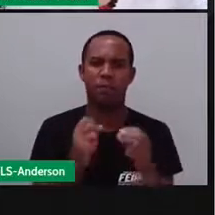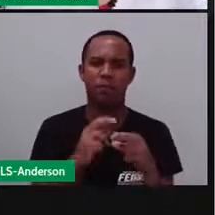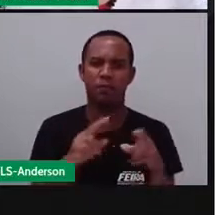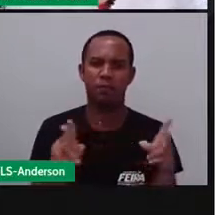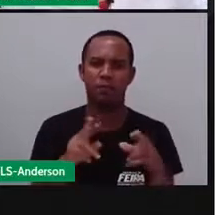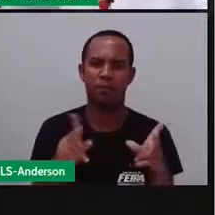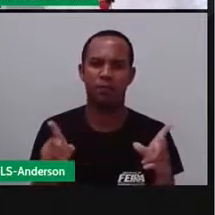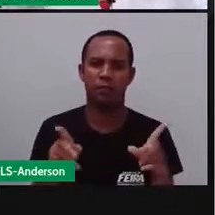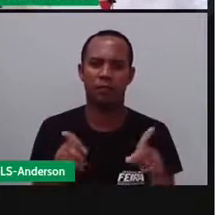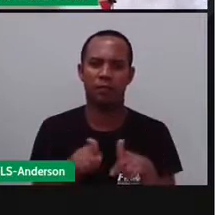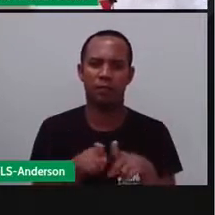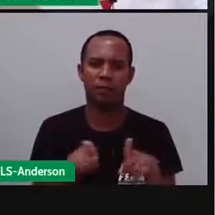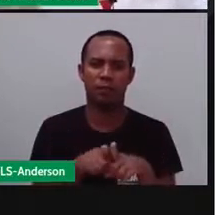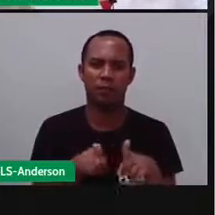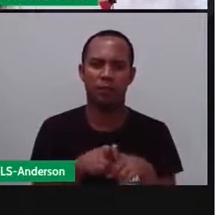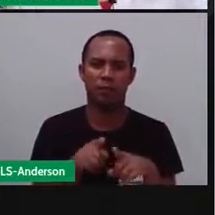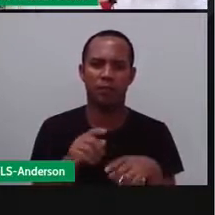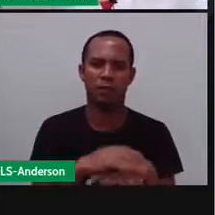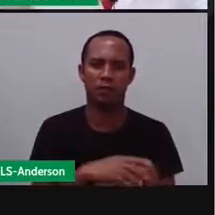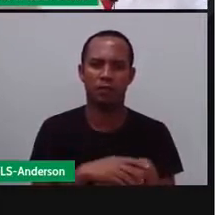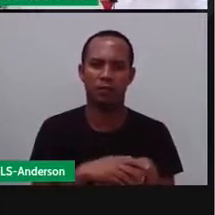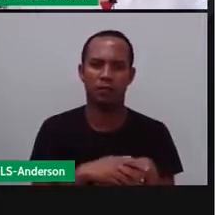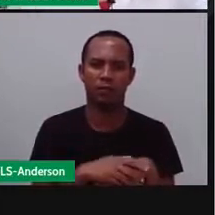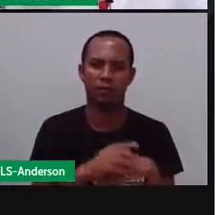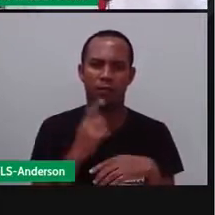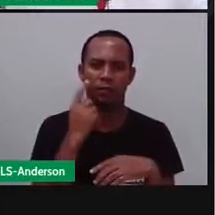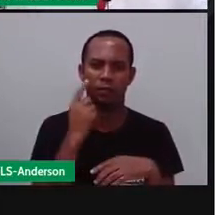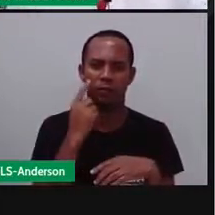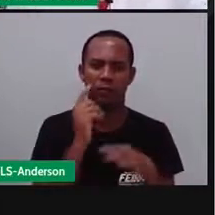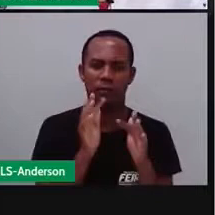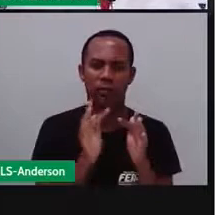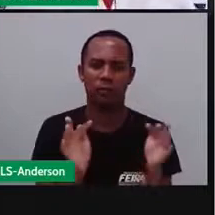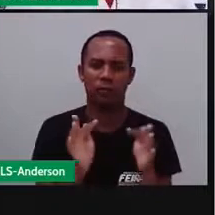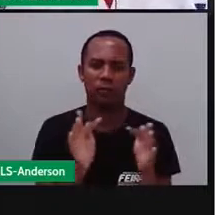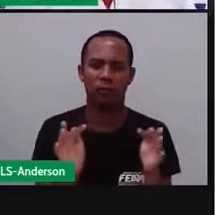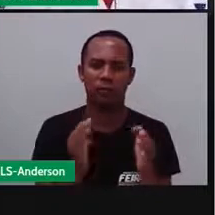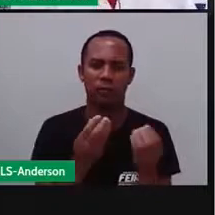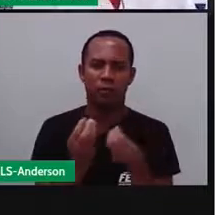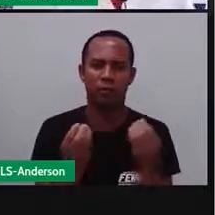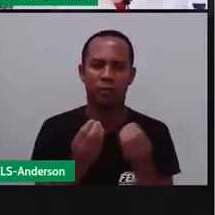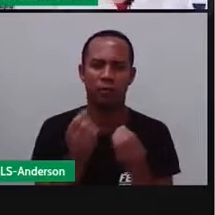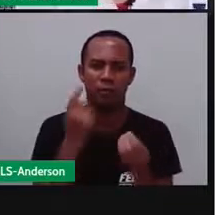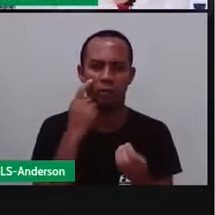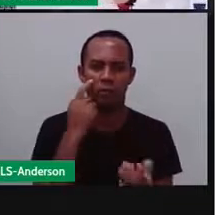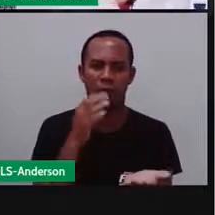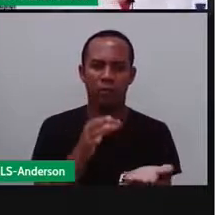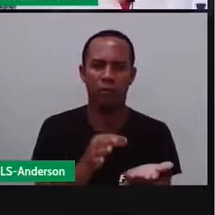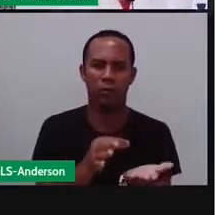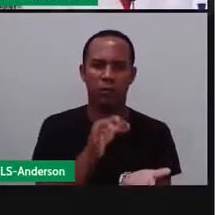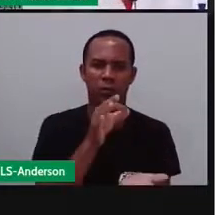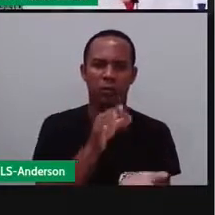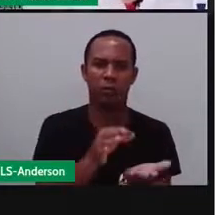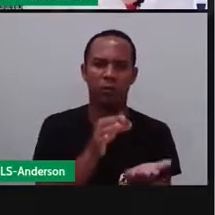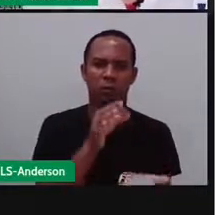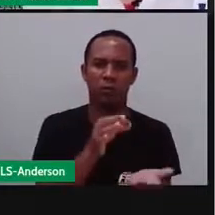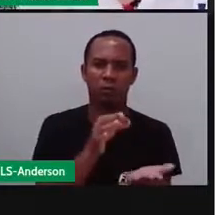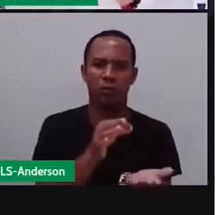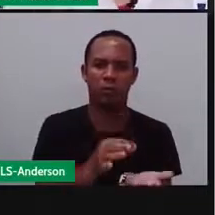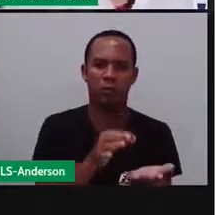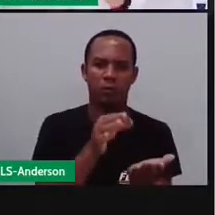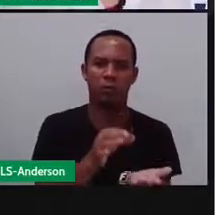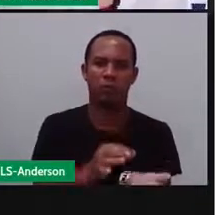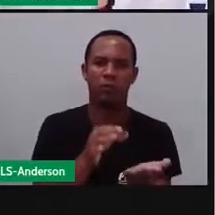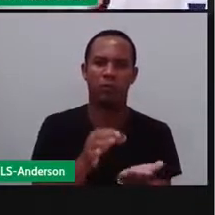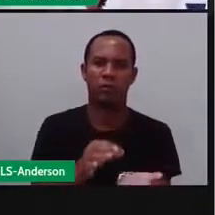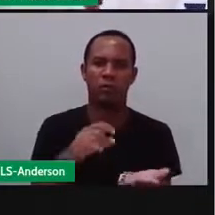Diferentes, né? E aí a gente vai aprender isso com o passar do tempo. Agora eu tô só exemplificando e dizendo para vocês que xícara, né? Uma xícara não quer dizer que